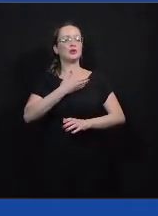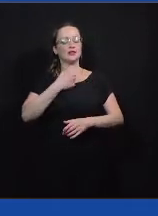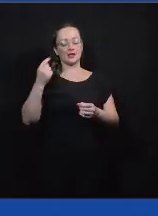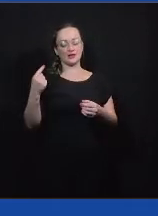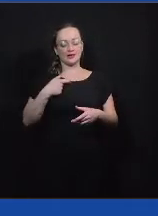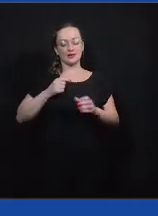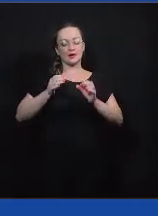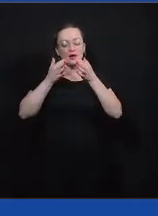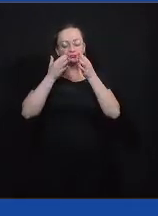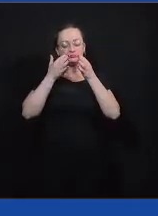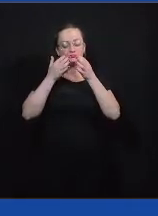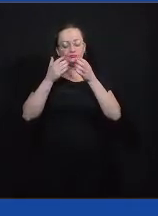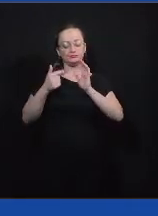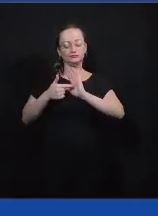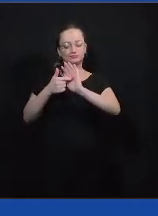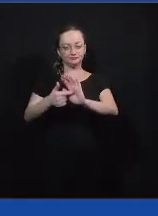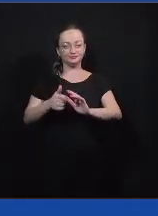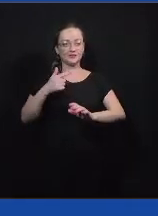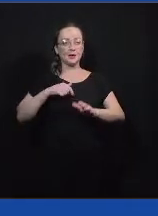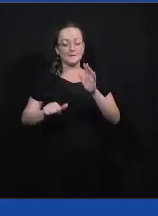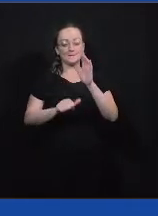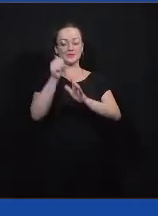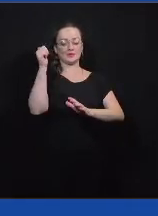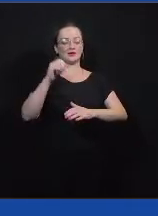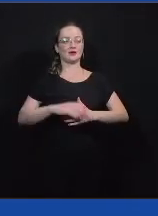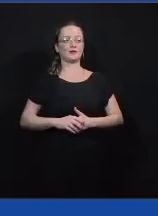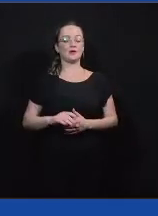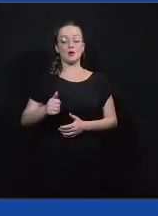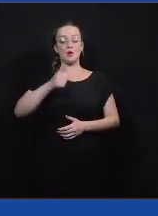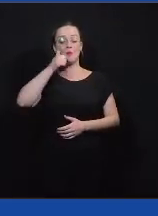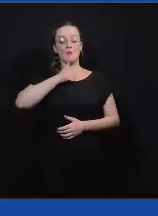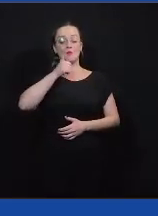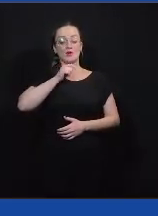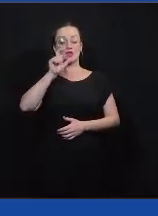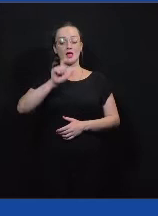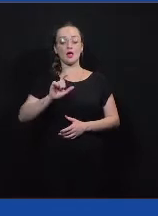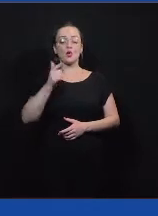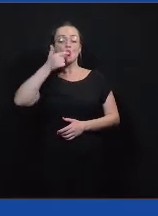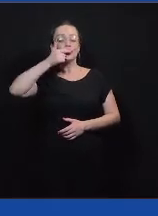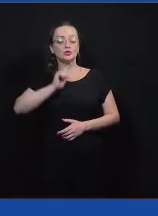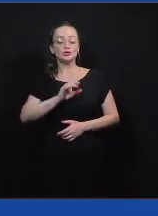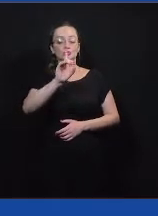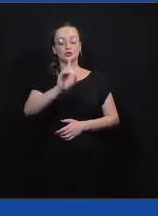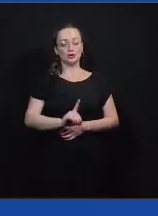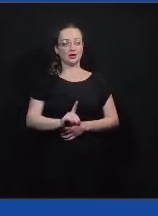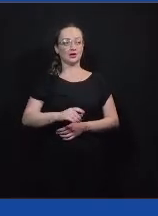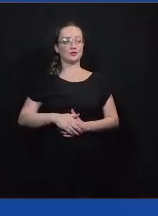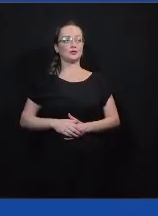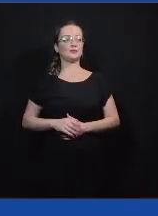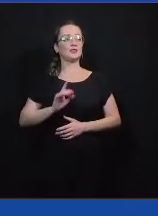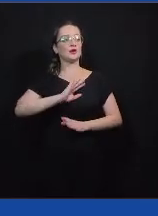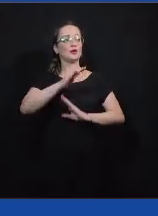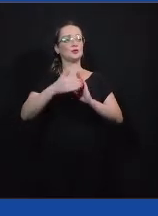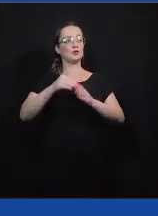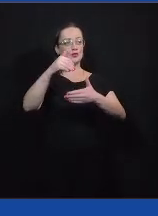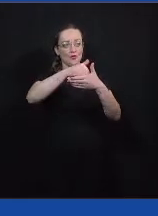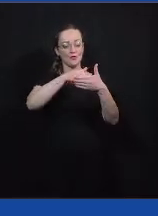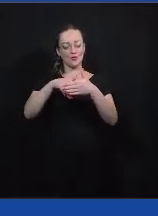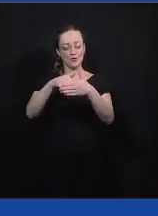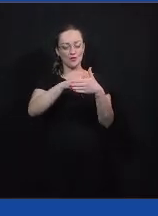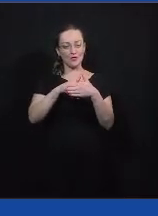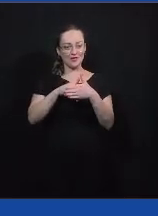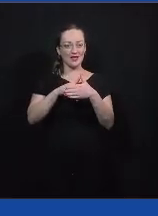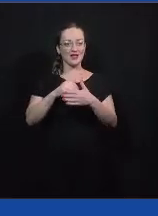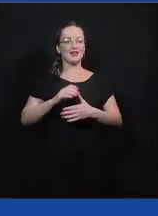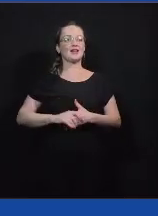transmissão Então a primeira mulheres conquistaram o direito de todas votar em esse